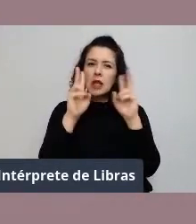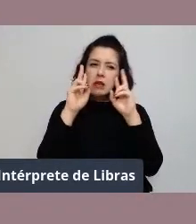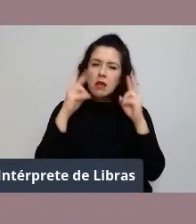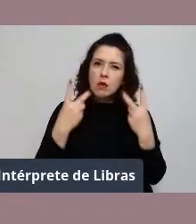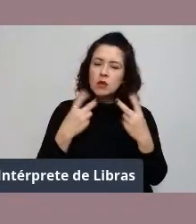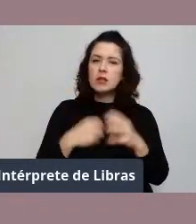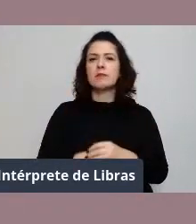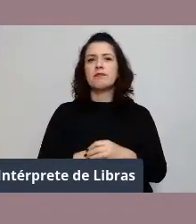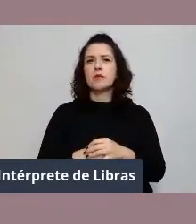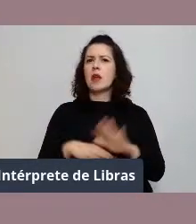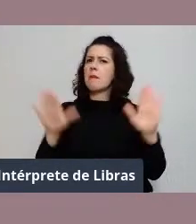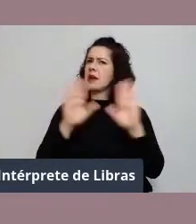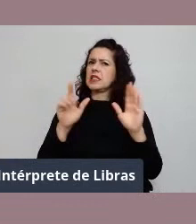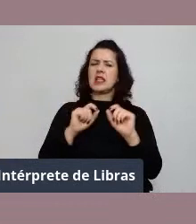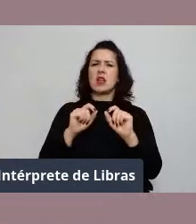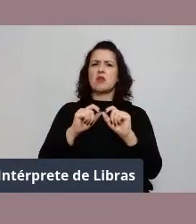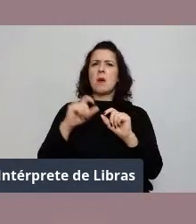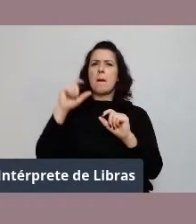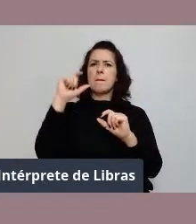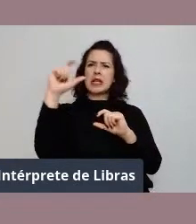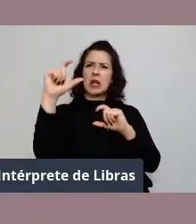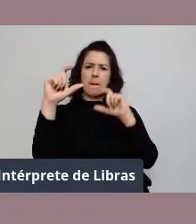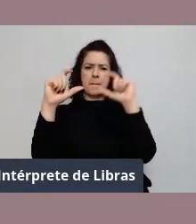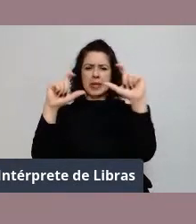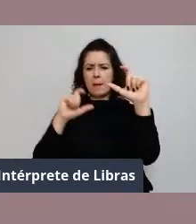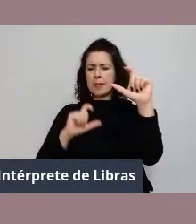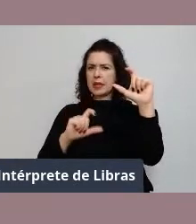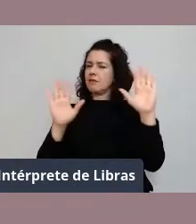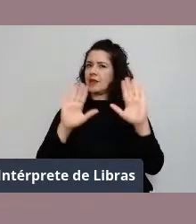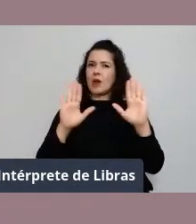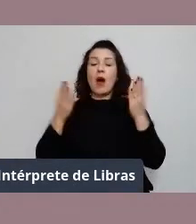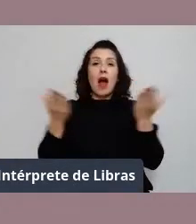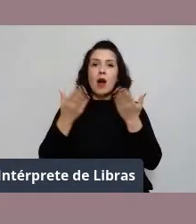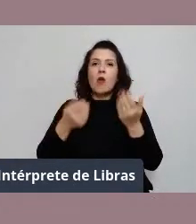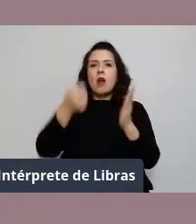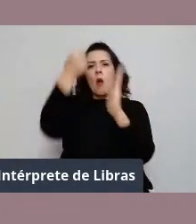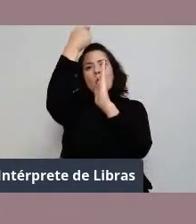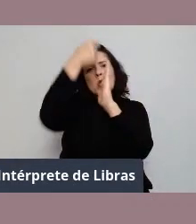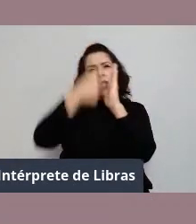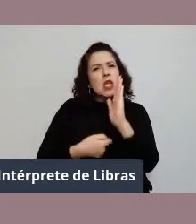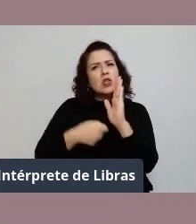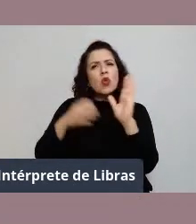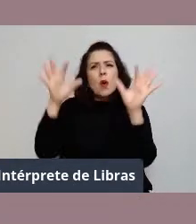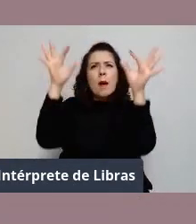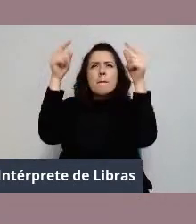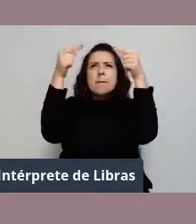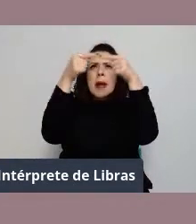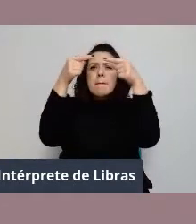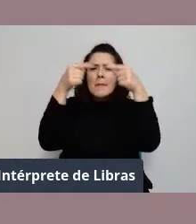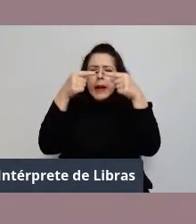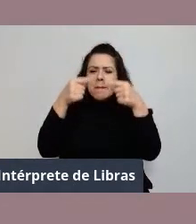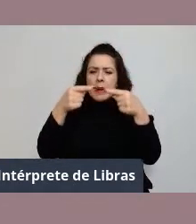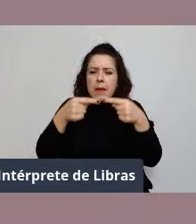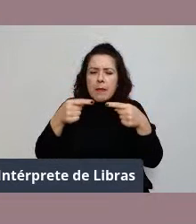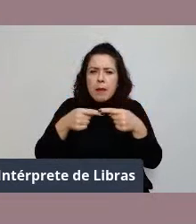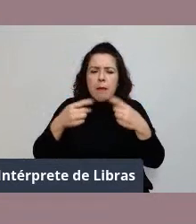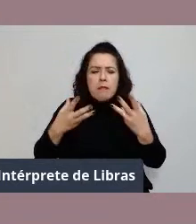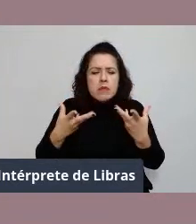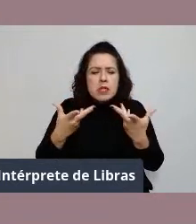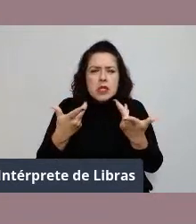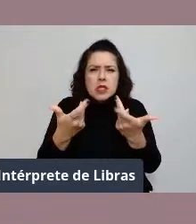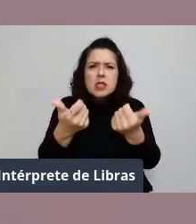Era uma obra fluente, perfeitamente estruturada, contudo harmoniosamente disposto,